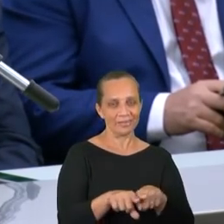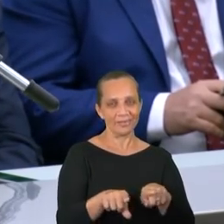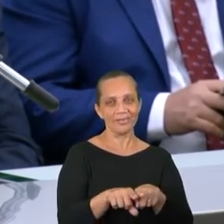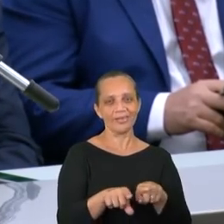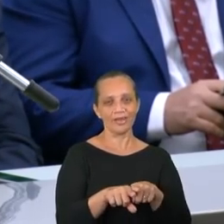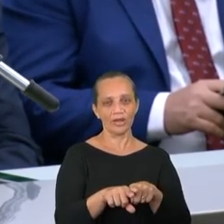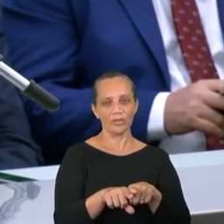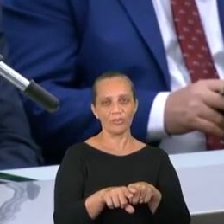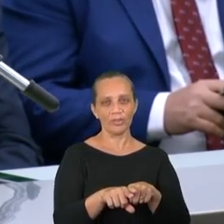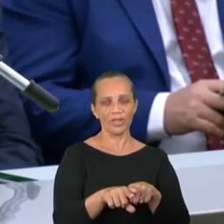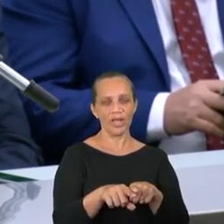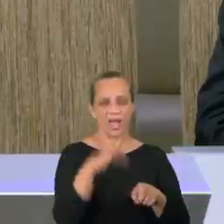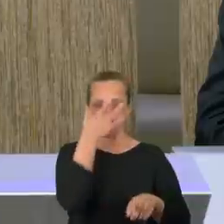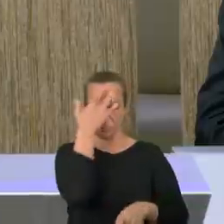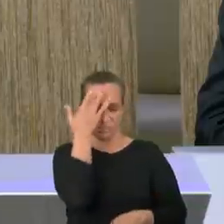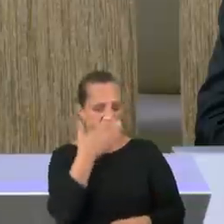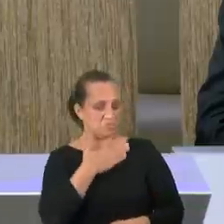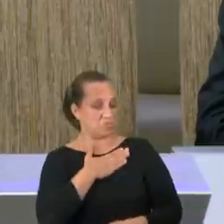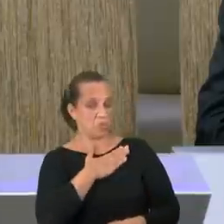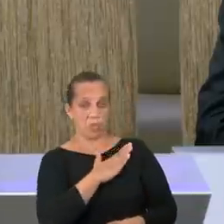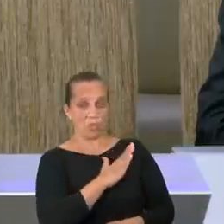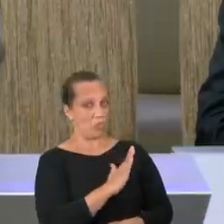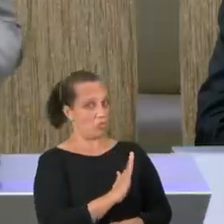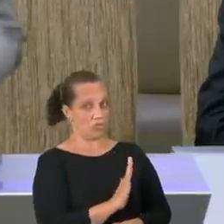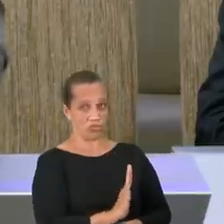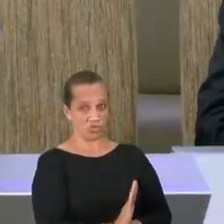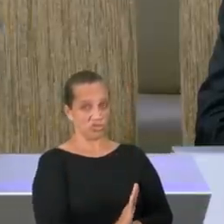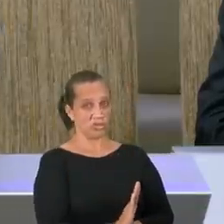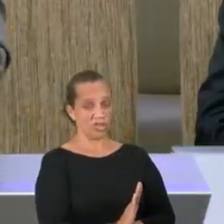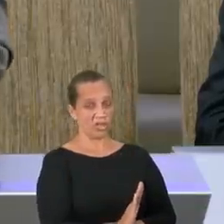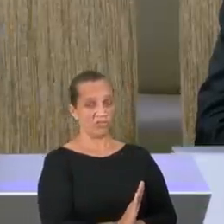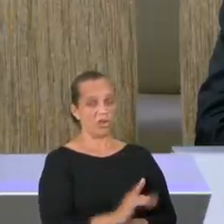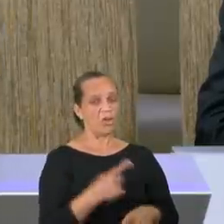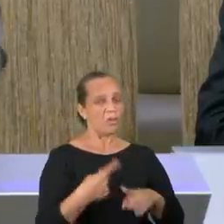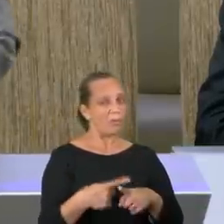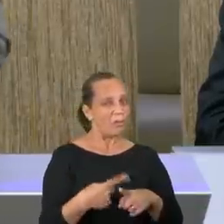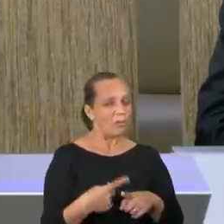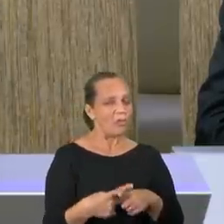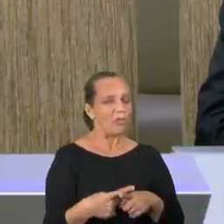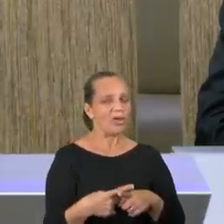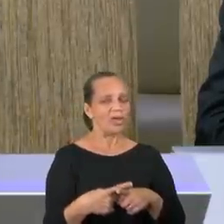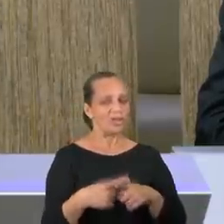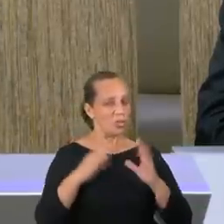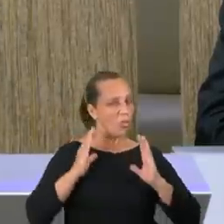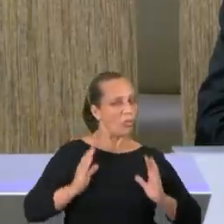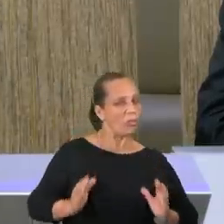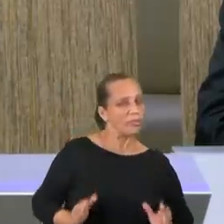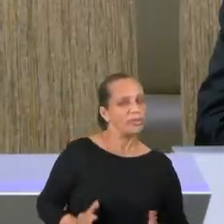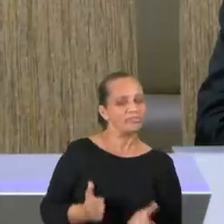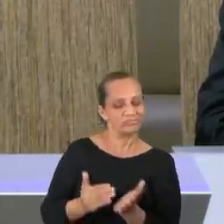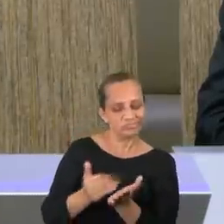homem indesejado daquela época pelos seus procedimentos e caminhos,